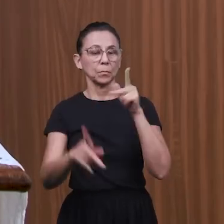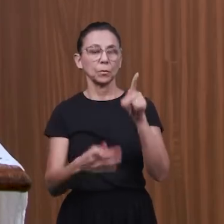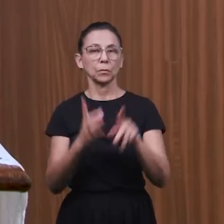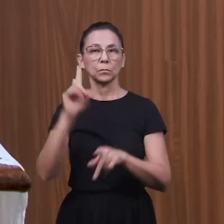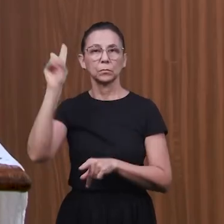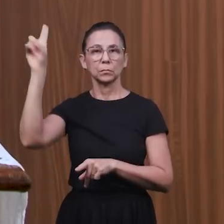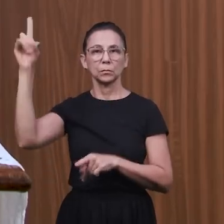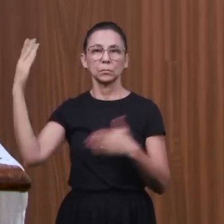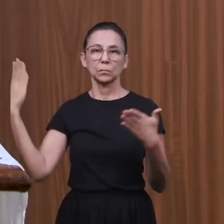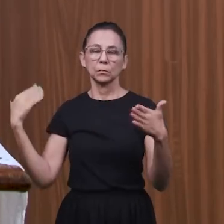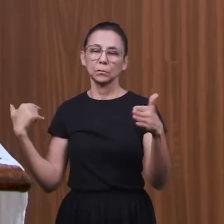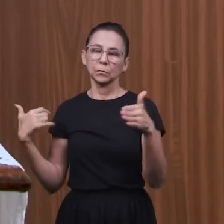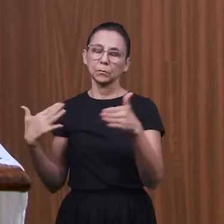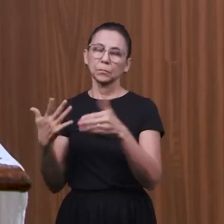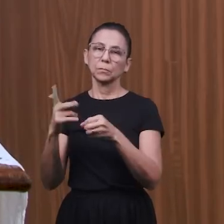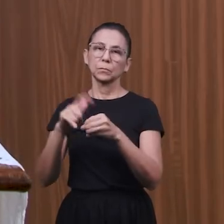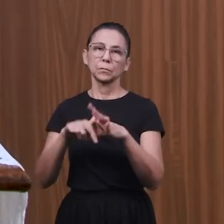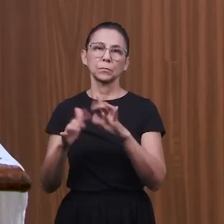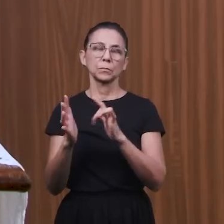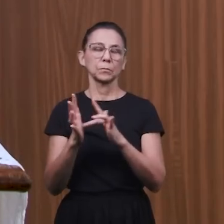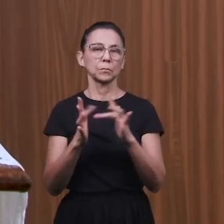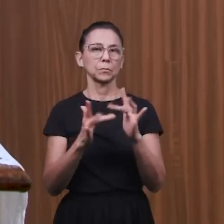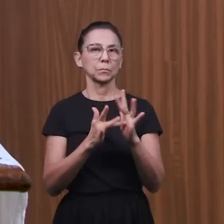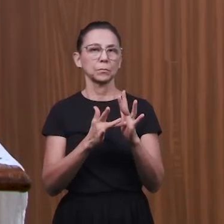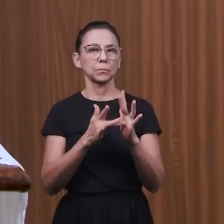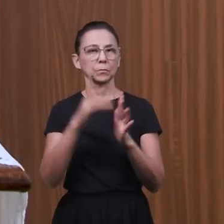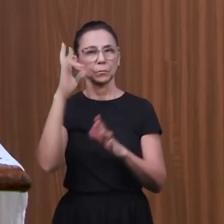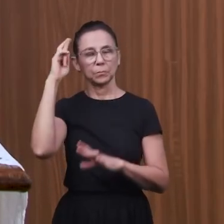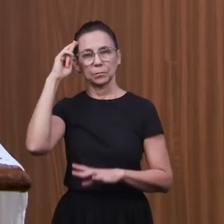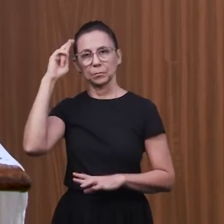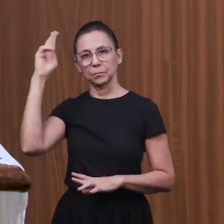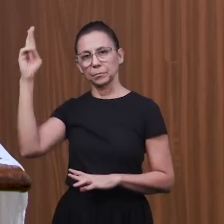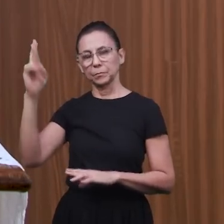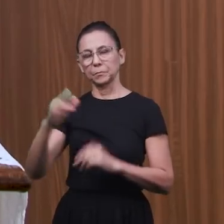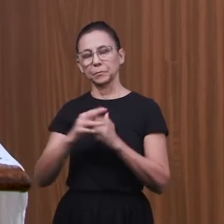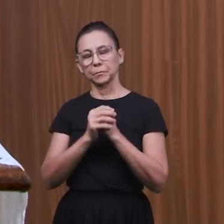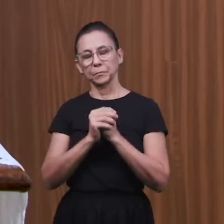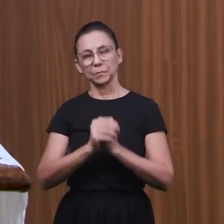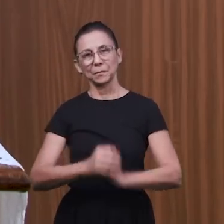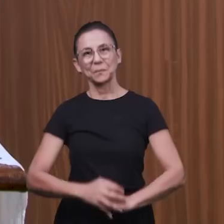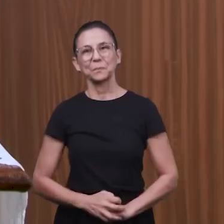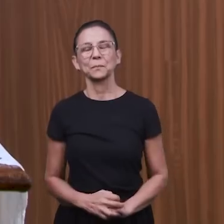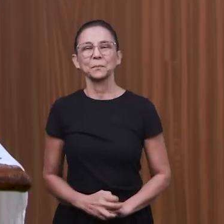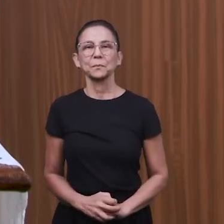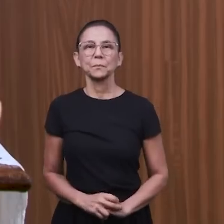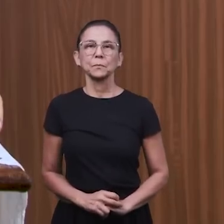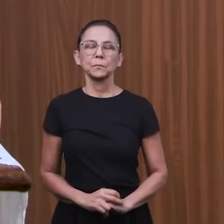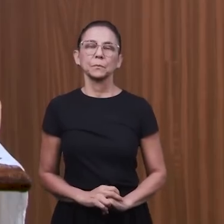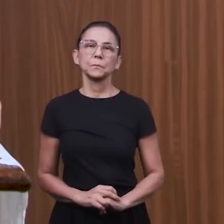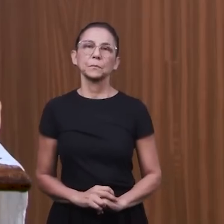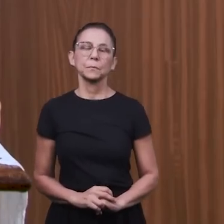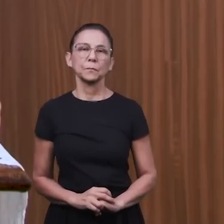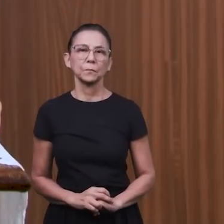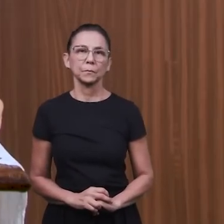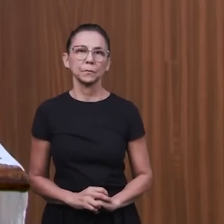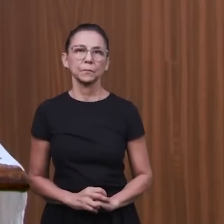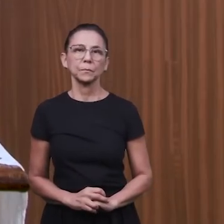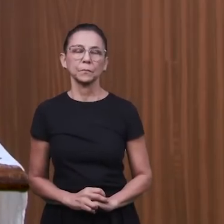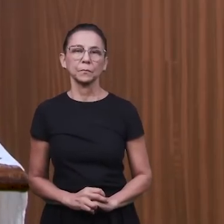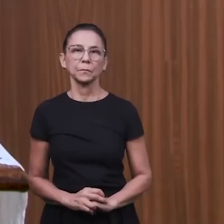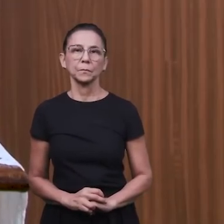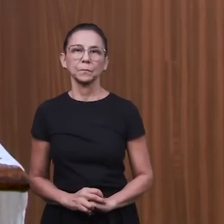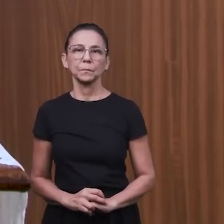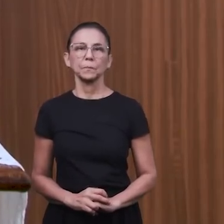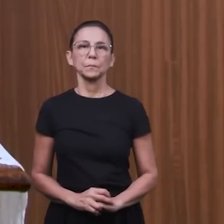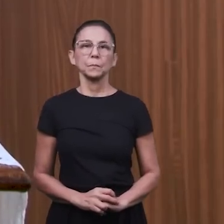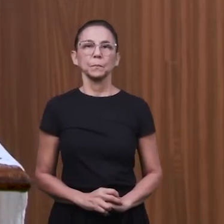Deus, desde agora e até a volta do Senhor Jesus. Amém. Queridos, nós temos um